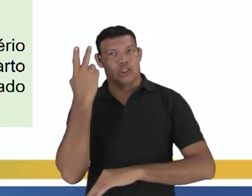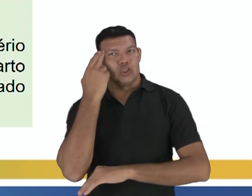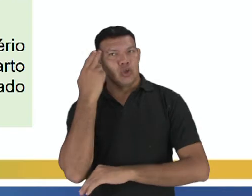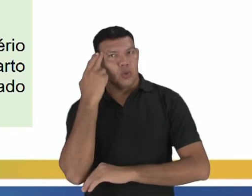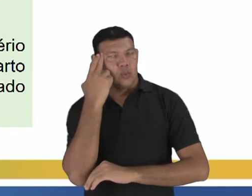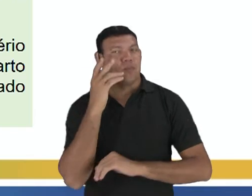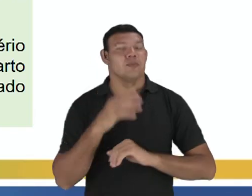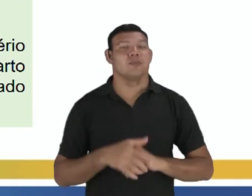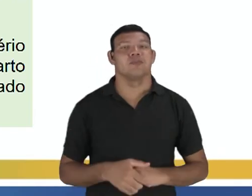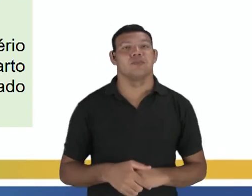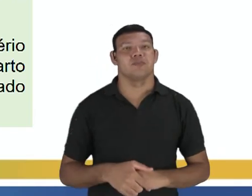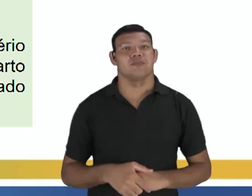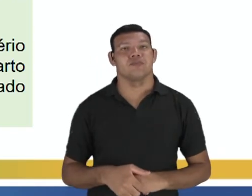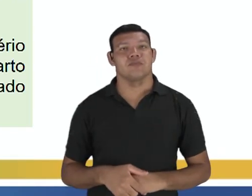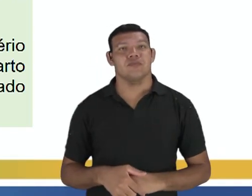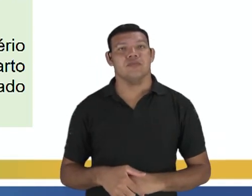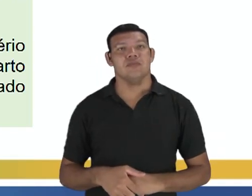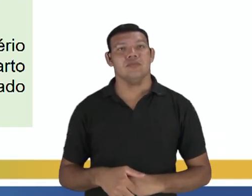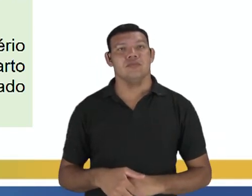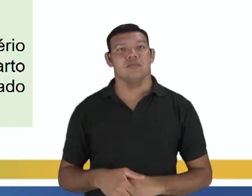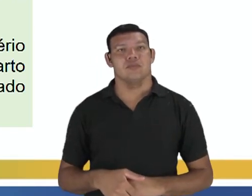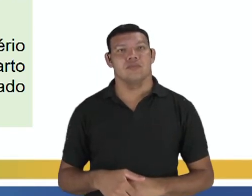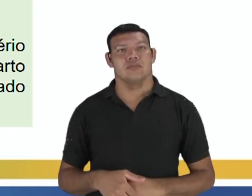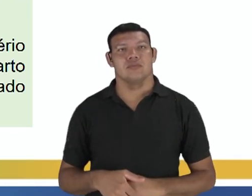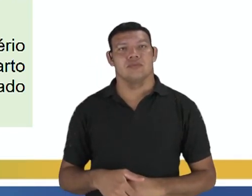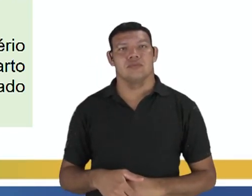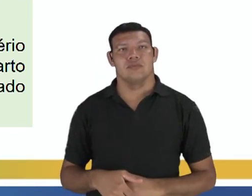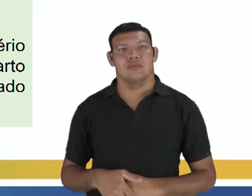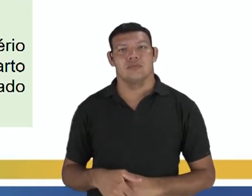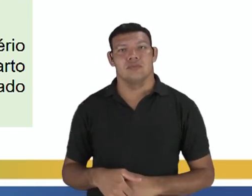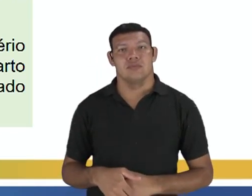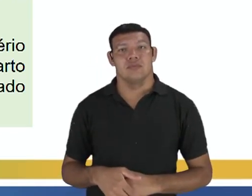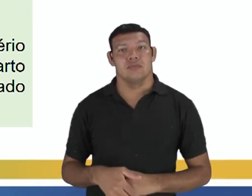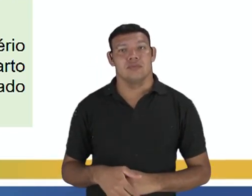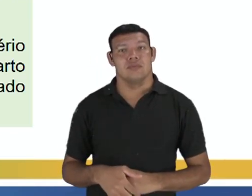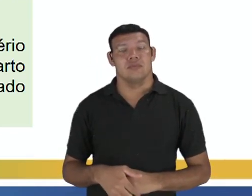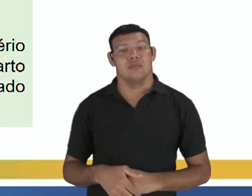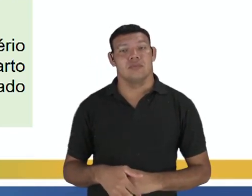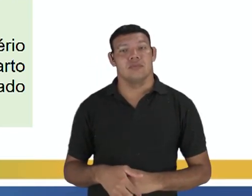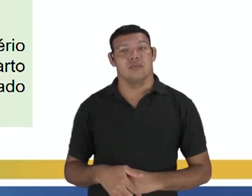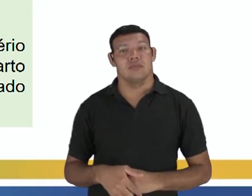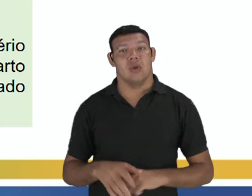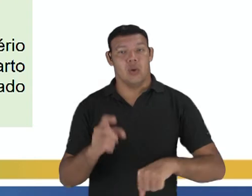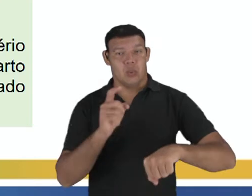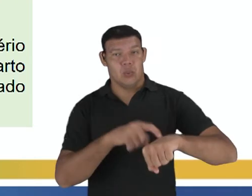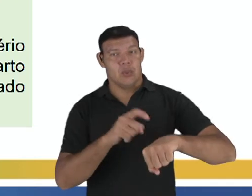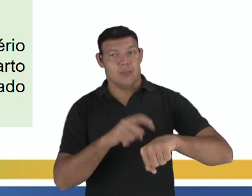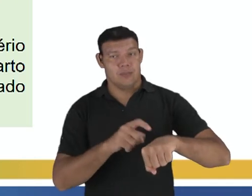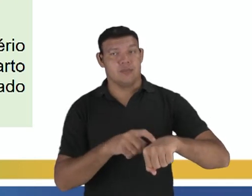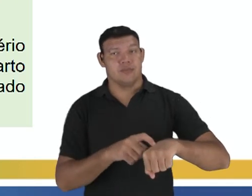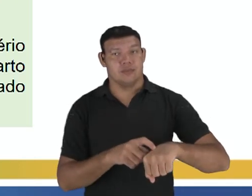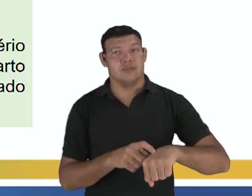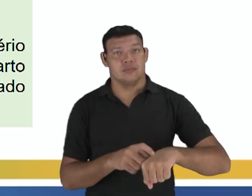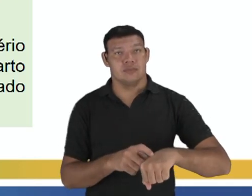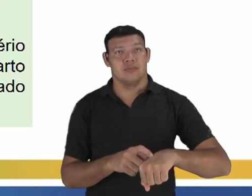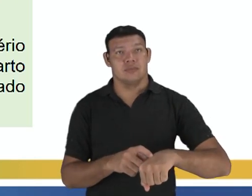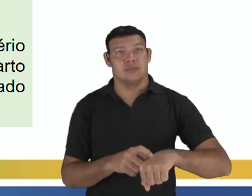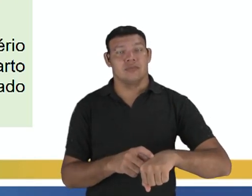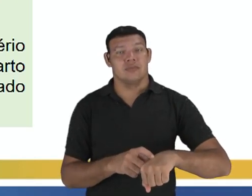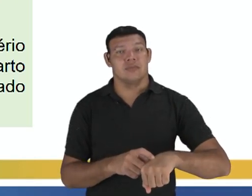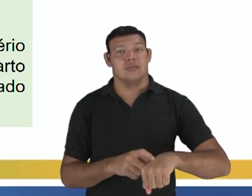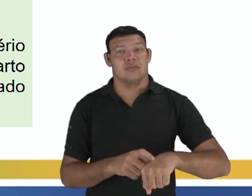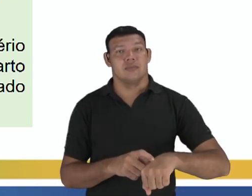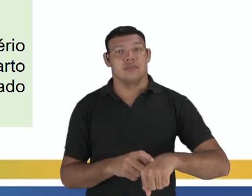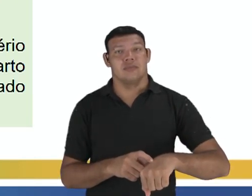normal é o parto é é o momento é o nome dado ao momento em que o bebê deixa o que o